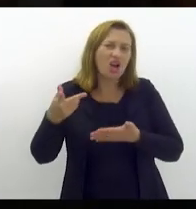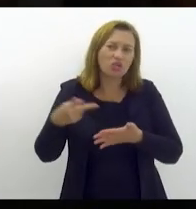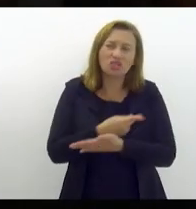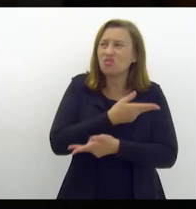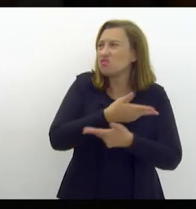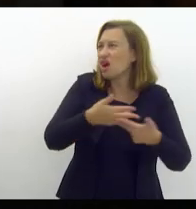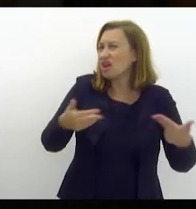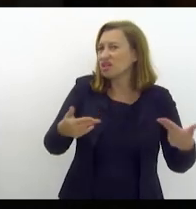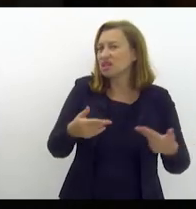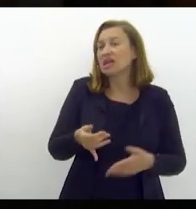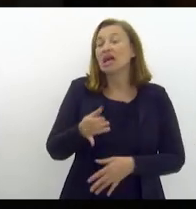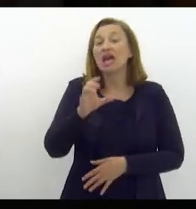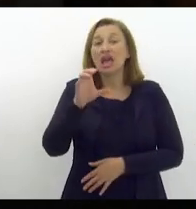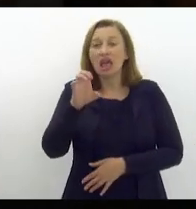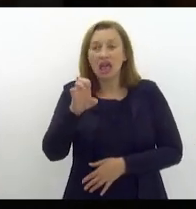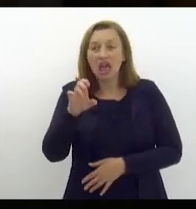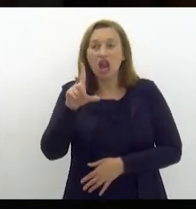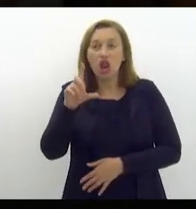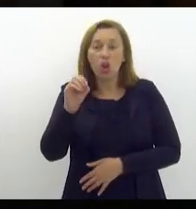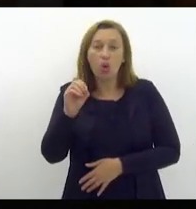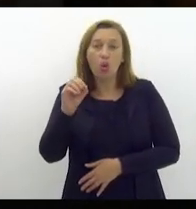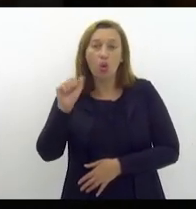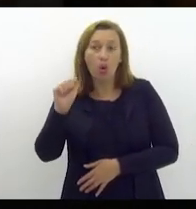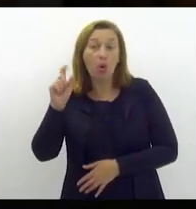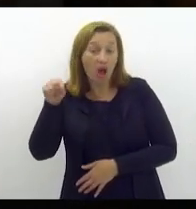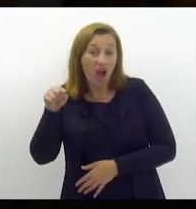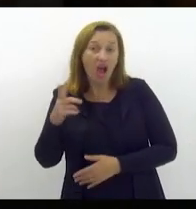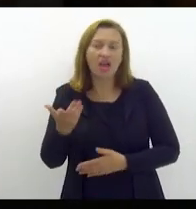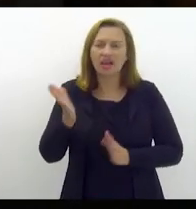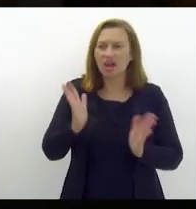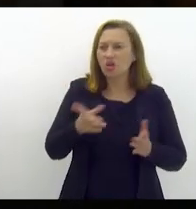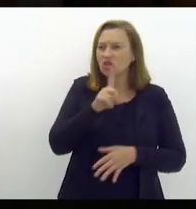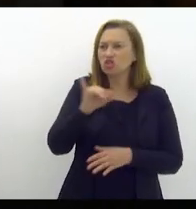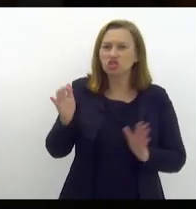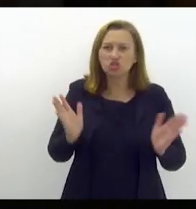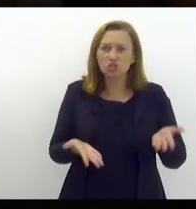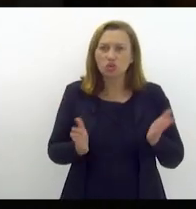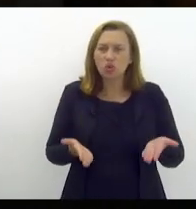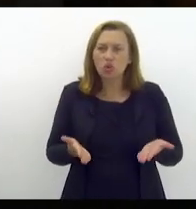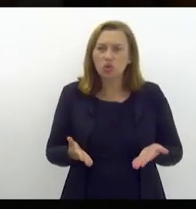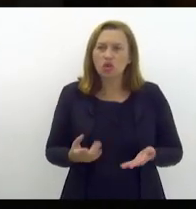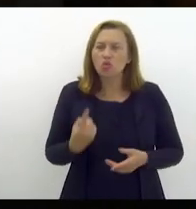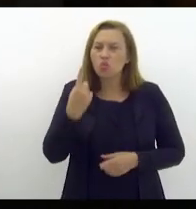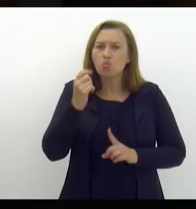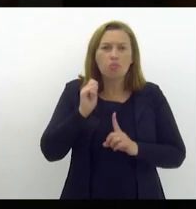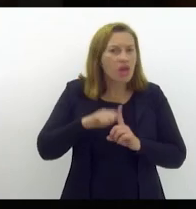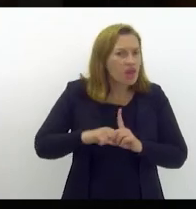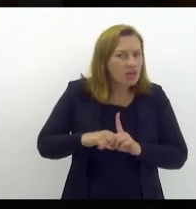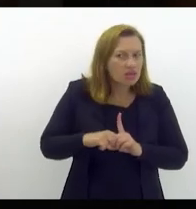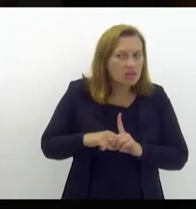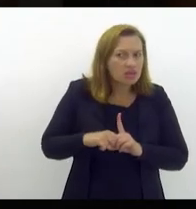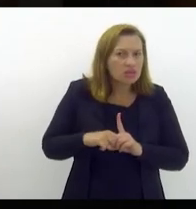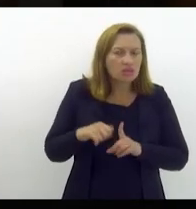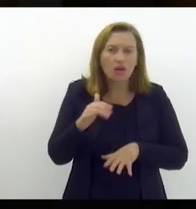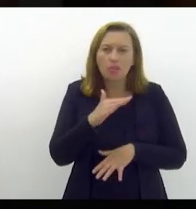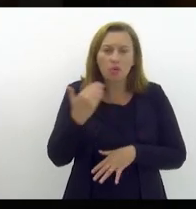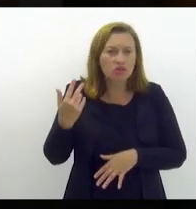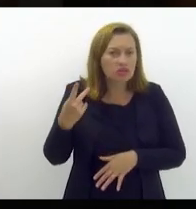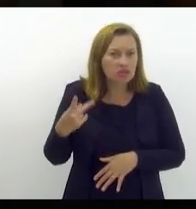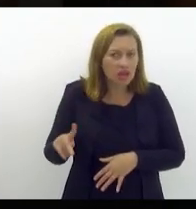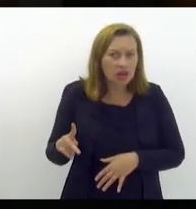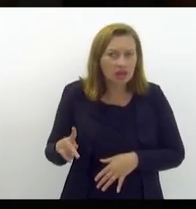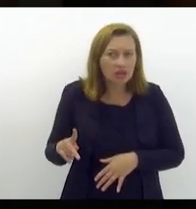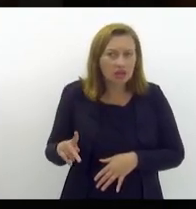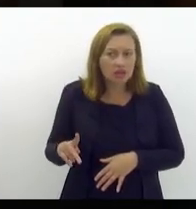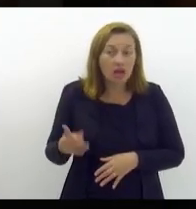aqui casos como da Eloá, que agora, no dia de hoje, fez um mês do seu assassinato.